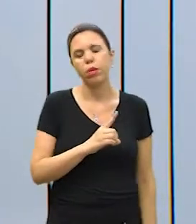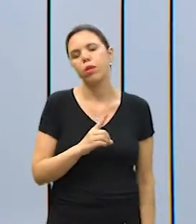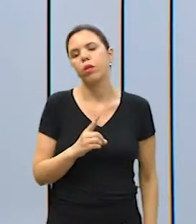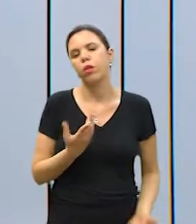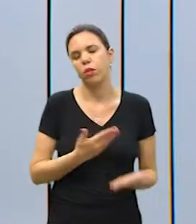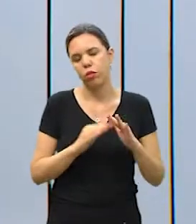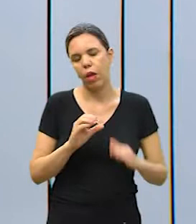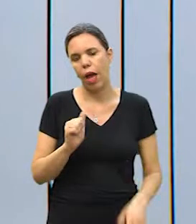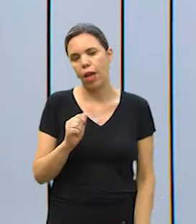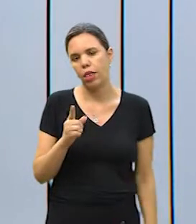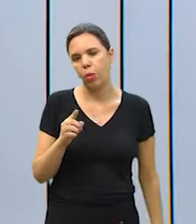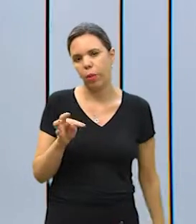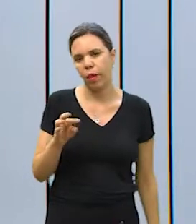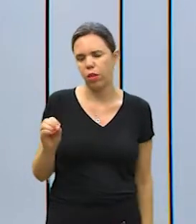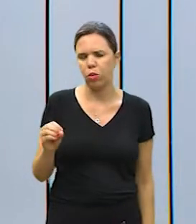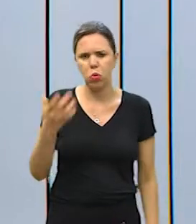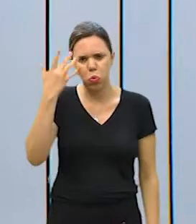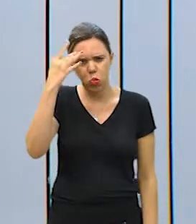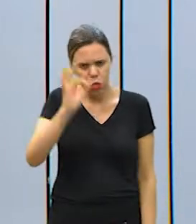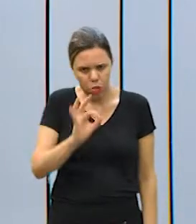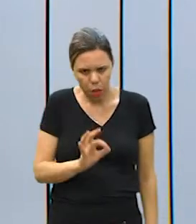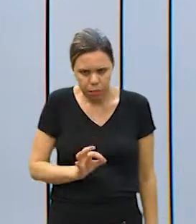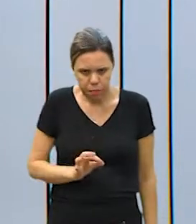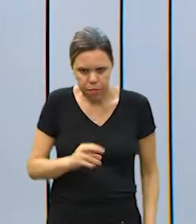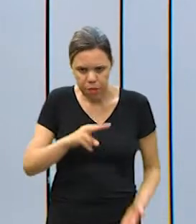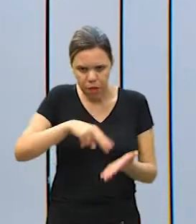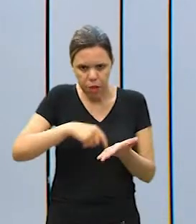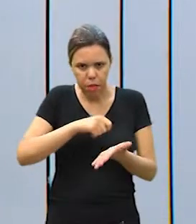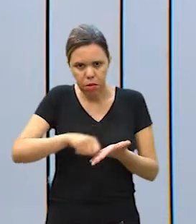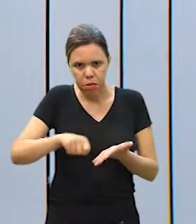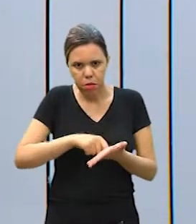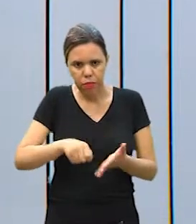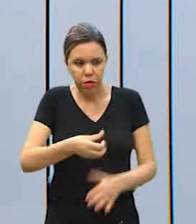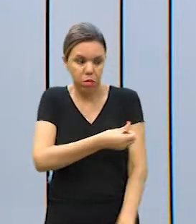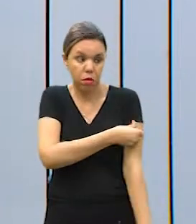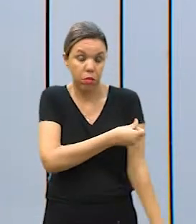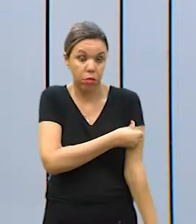ali no Adalberto Nascimento, sem saber ler e escrever.